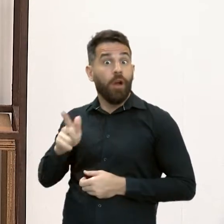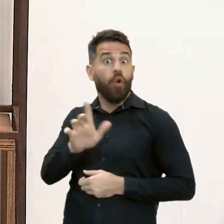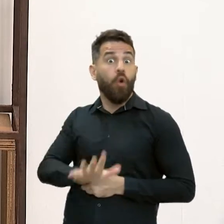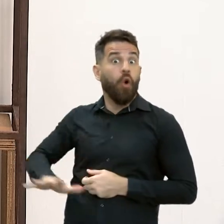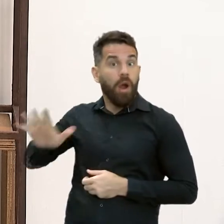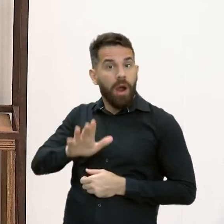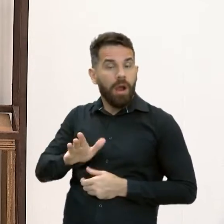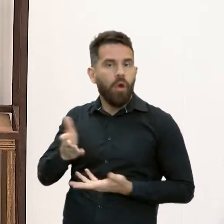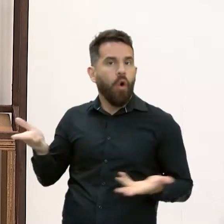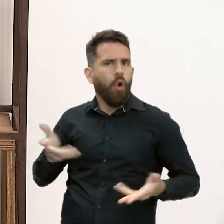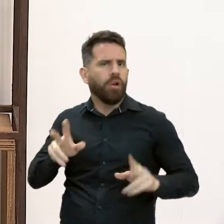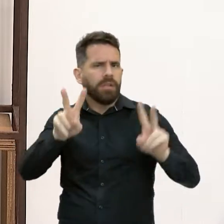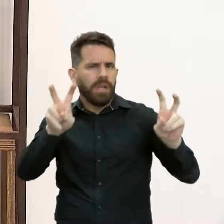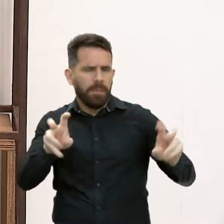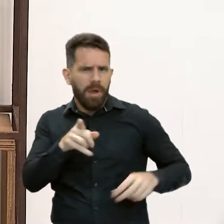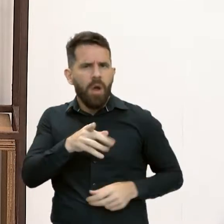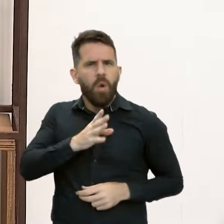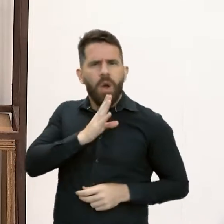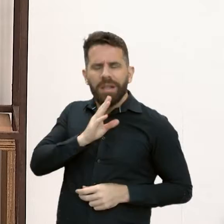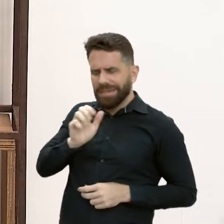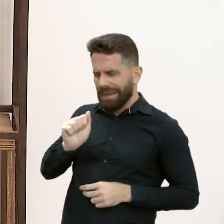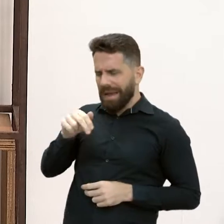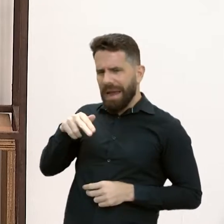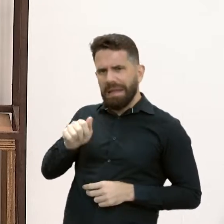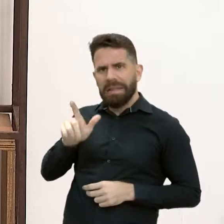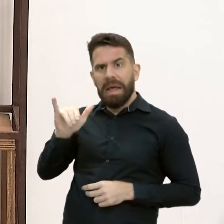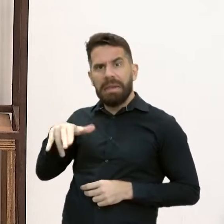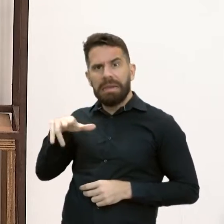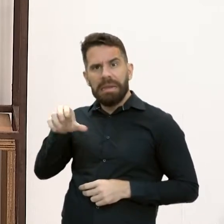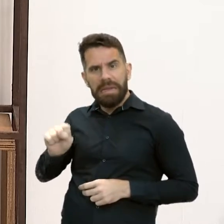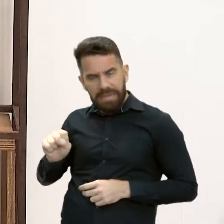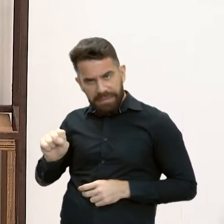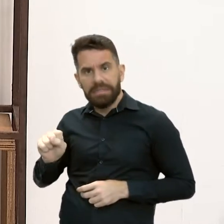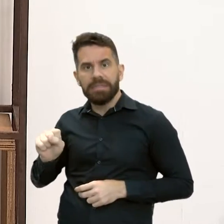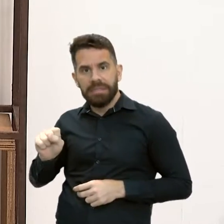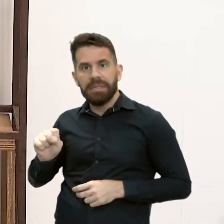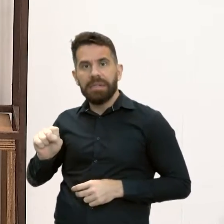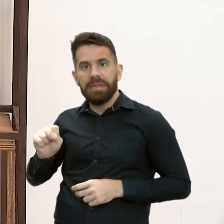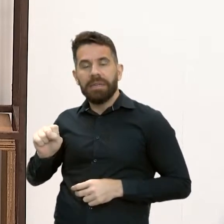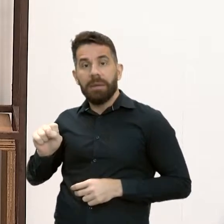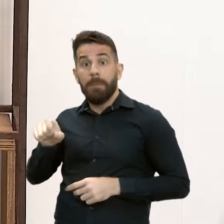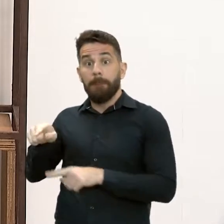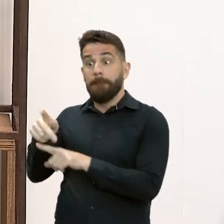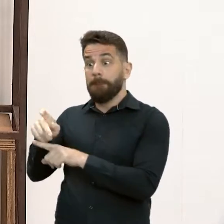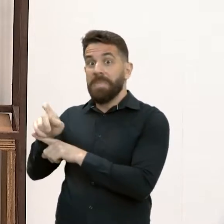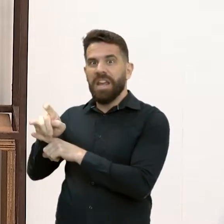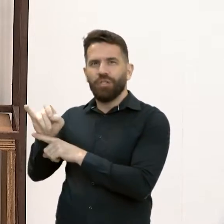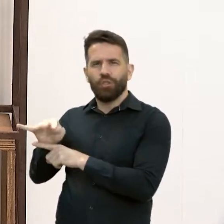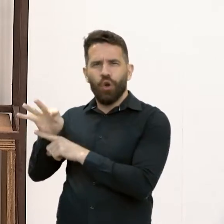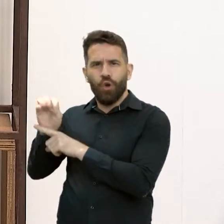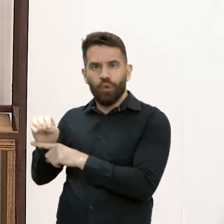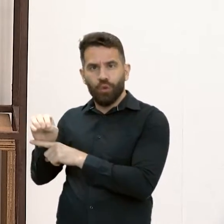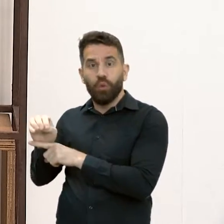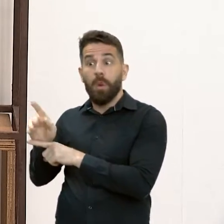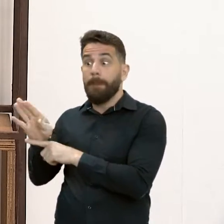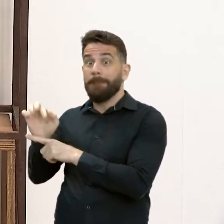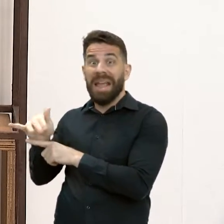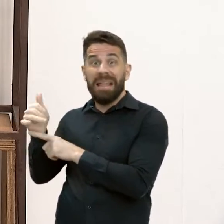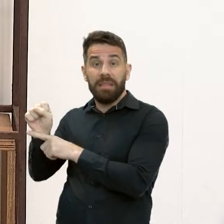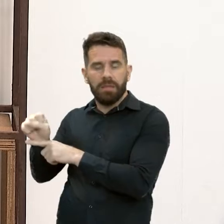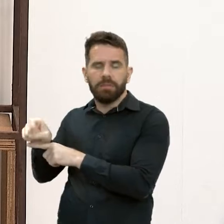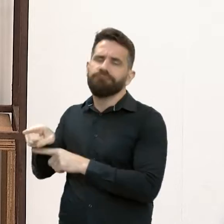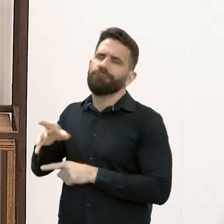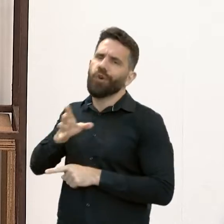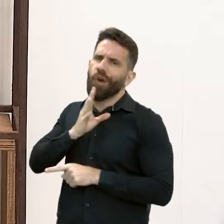Ana Lins dos Guimarães Peixoto Bretas? Bom, ela é mais conhecida como Cora Coralina, aquela que publicou o primeiro